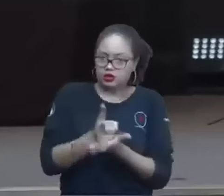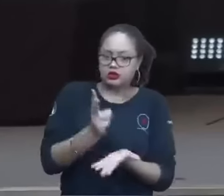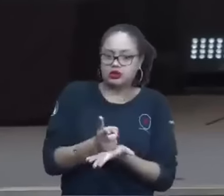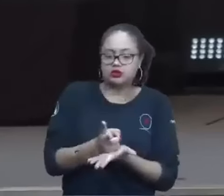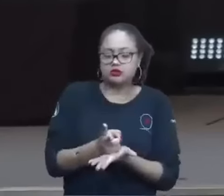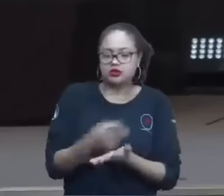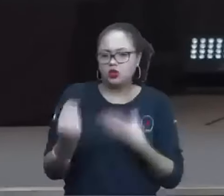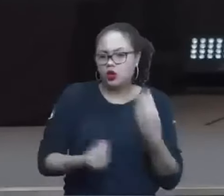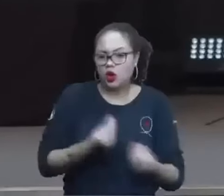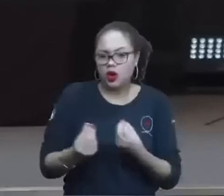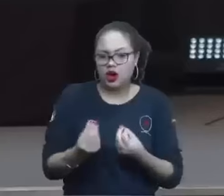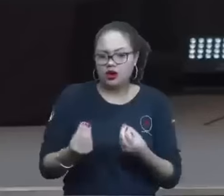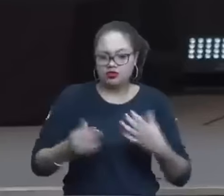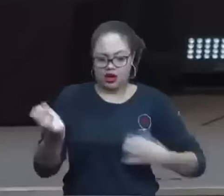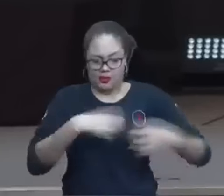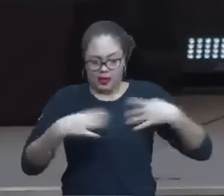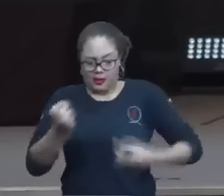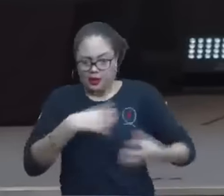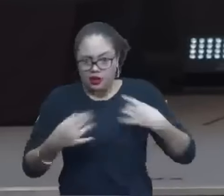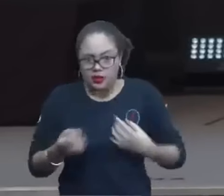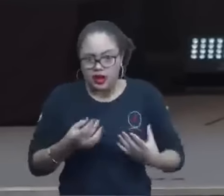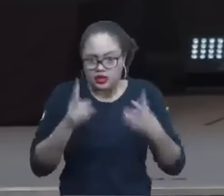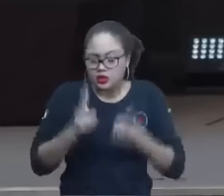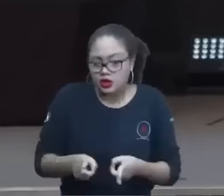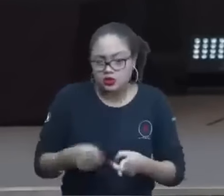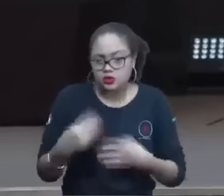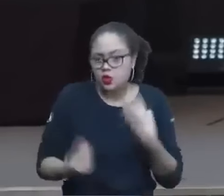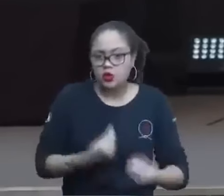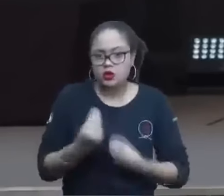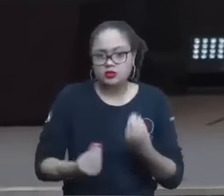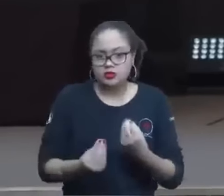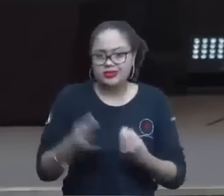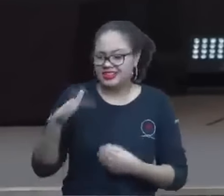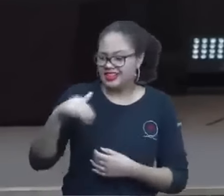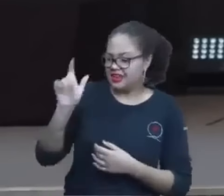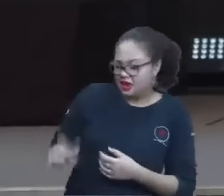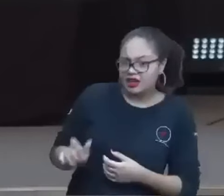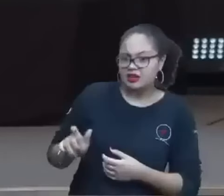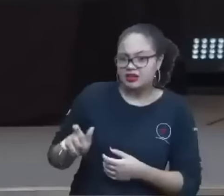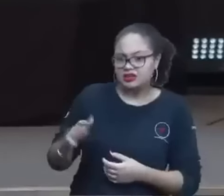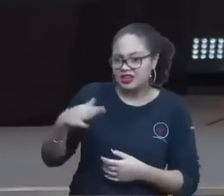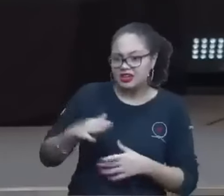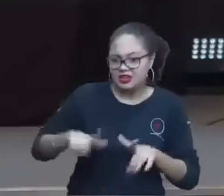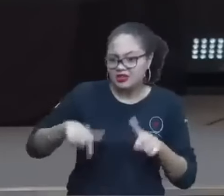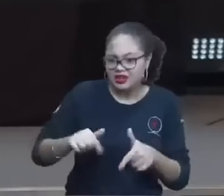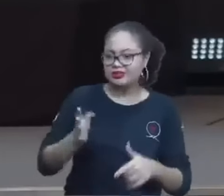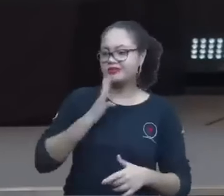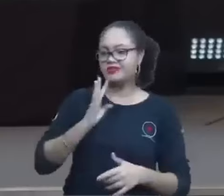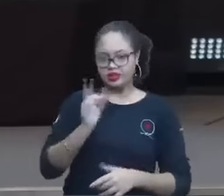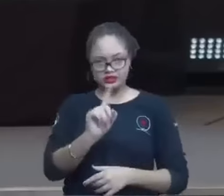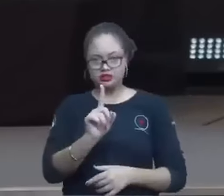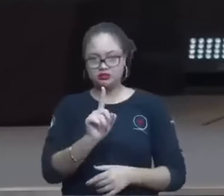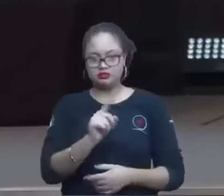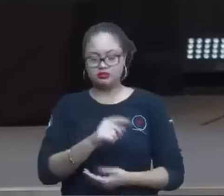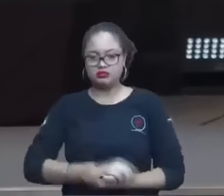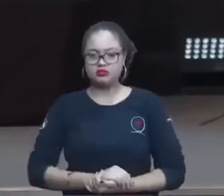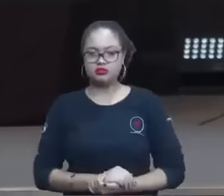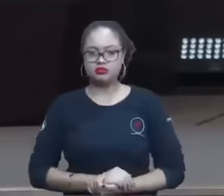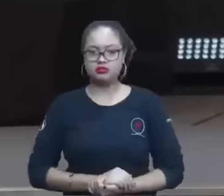coisa fica apavorado do mesmo jeito e quem é esse que fez isso ainda não conhece